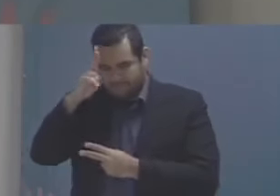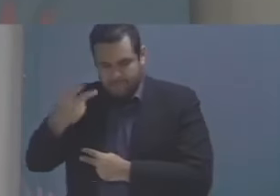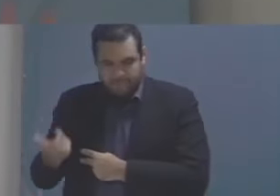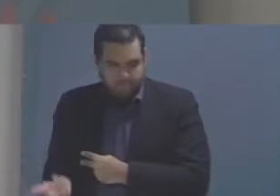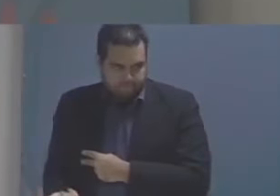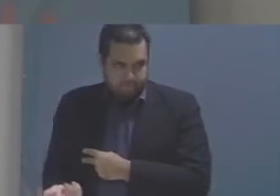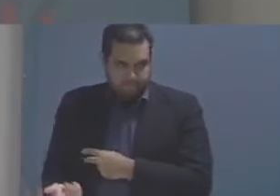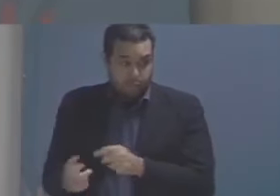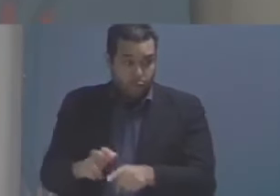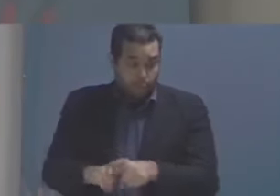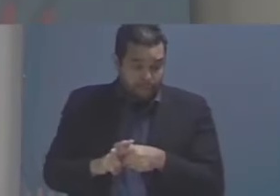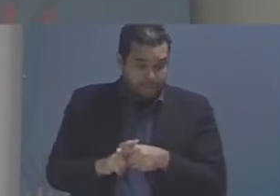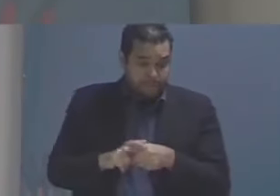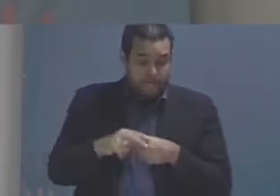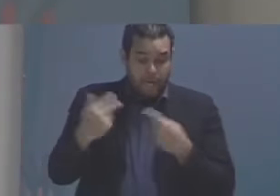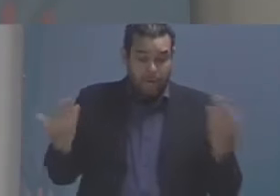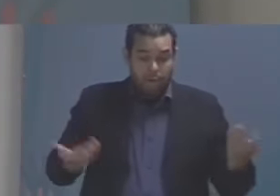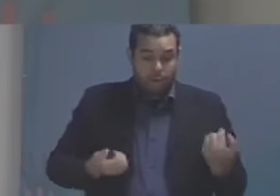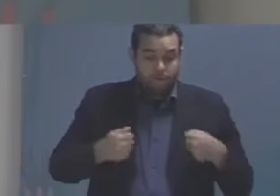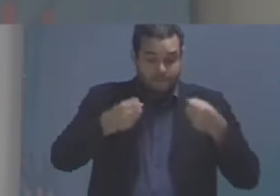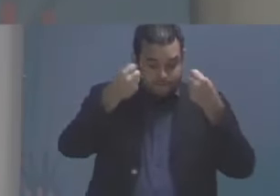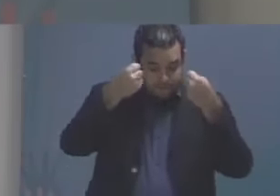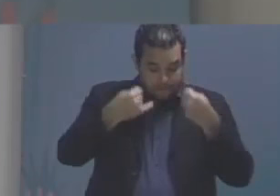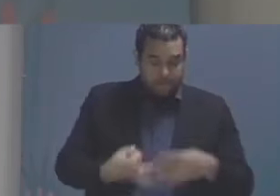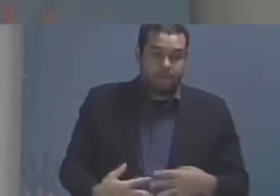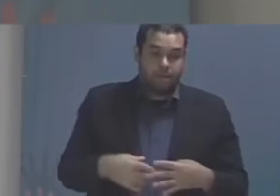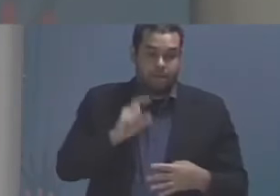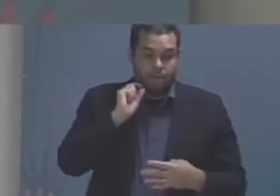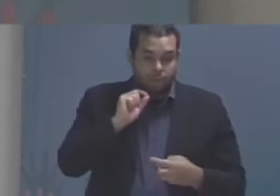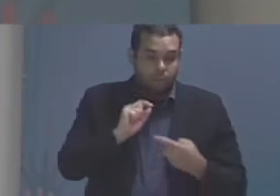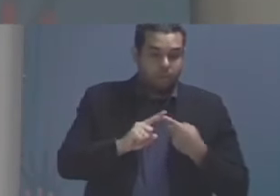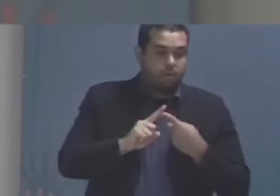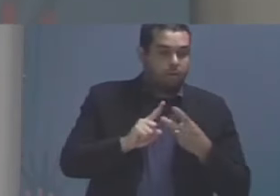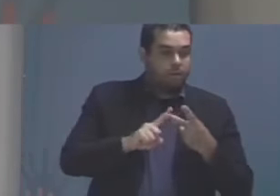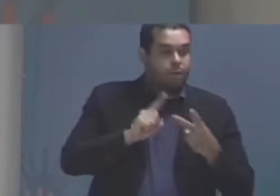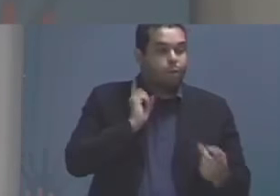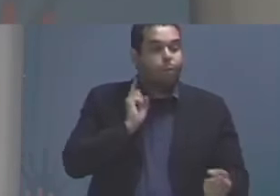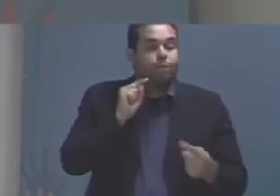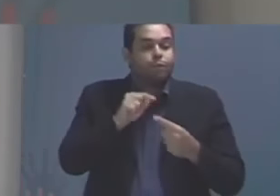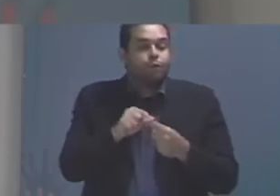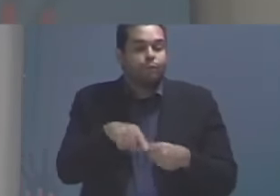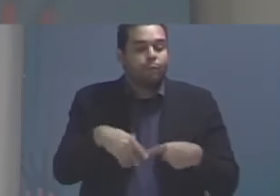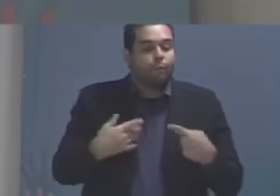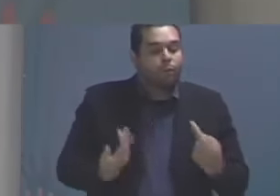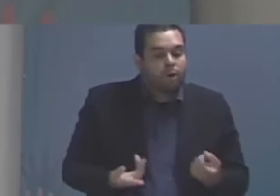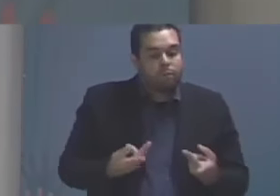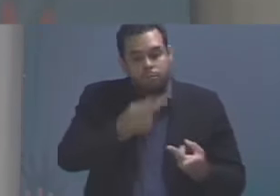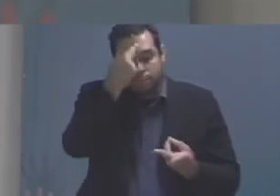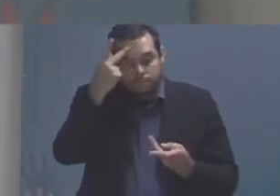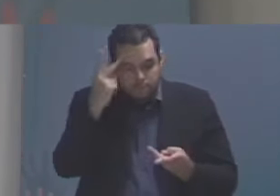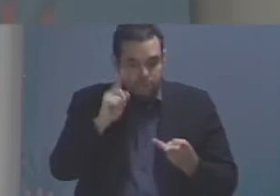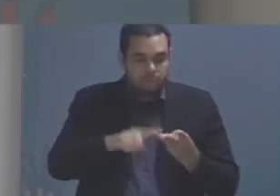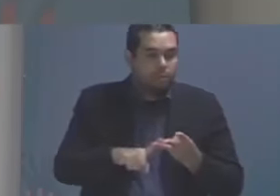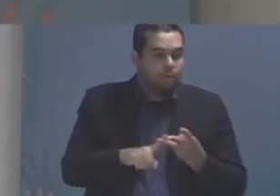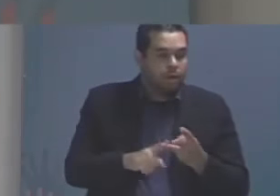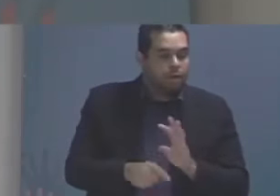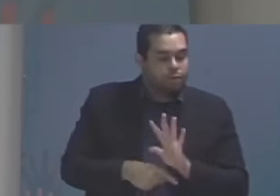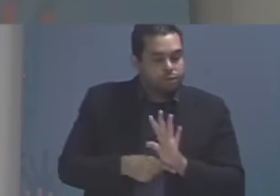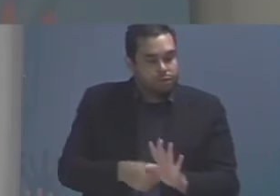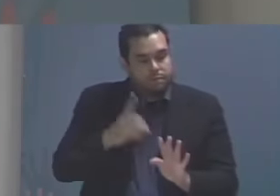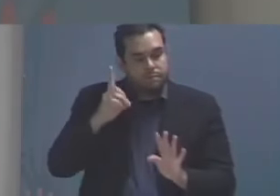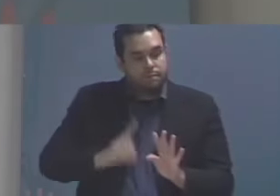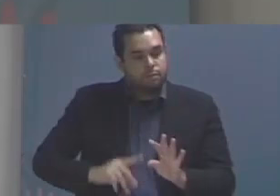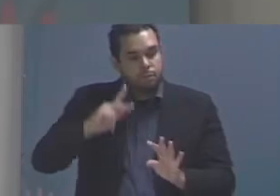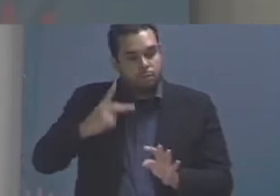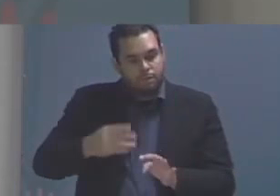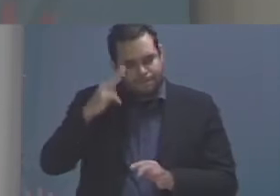é descrever esse fenômeno elencando quem são os reais agentes, quem são as pessoas que aviltam os direitos humanos, principalmente